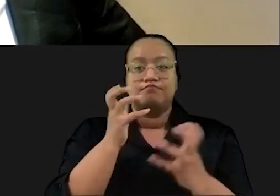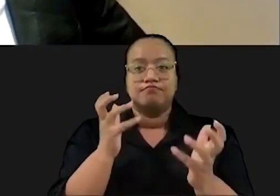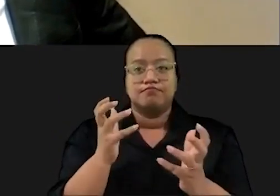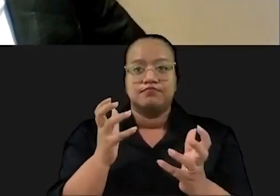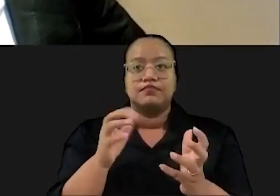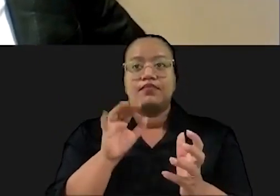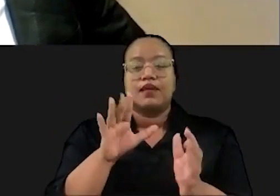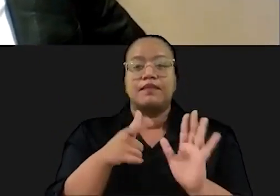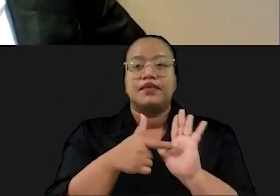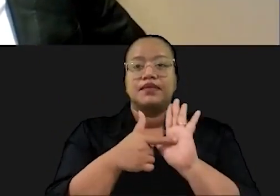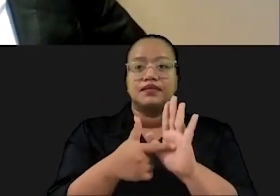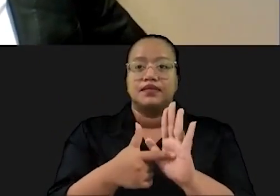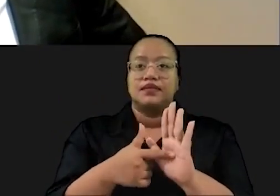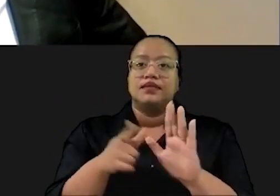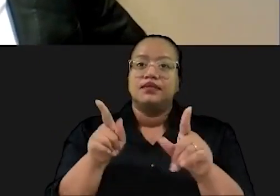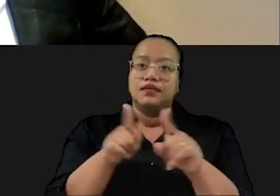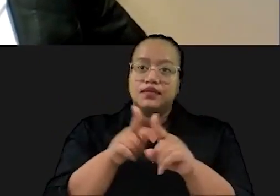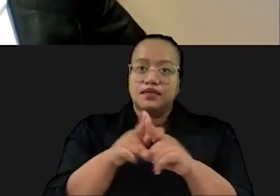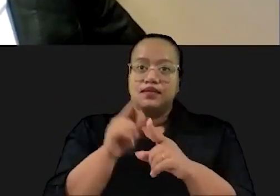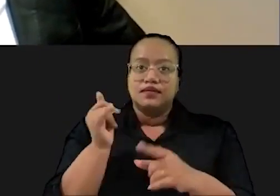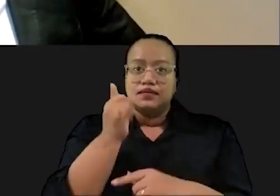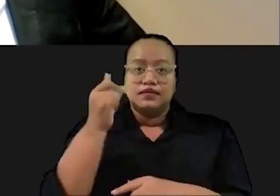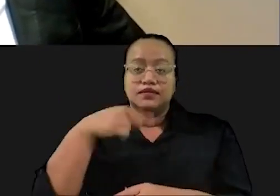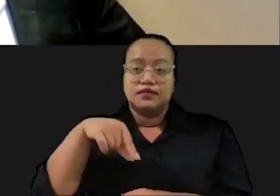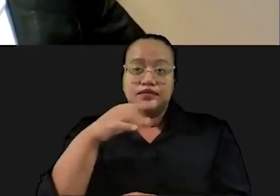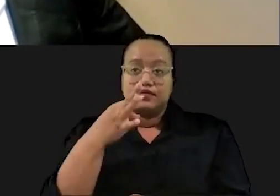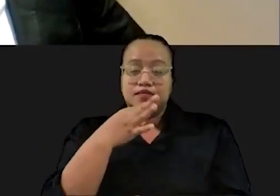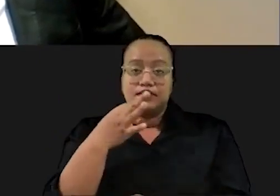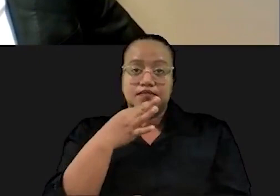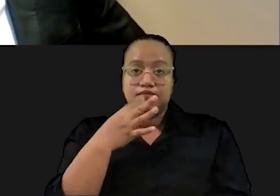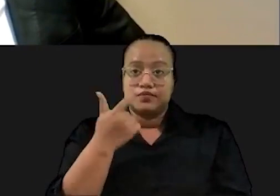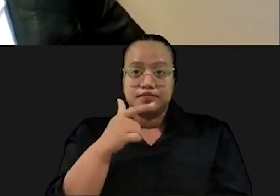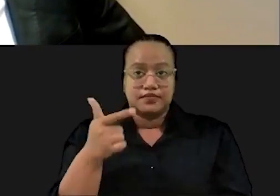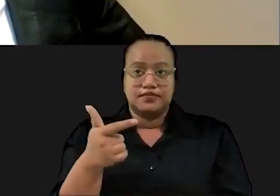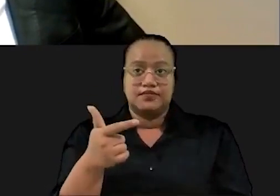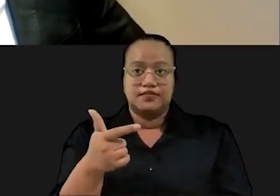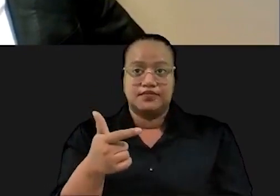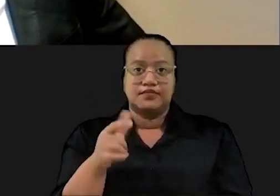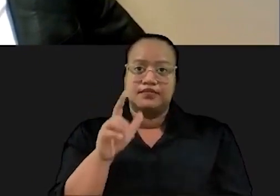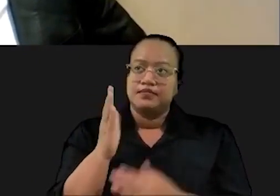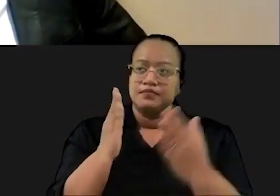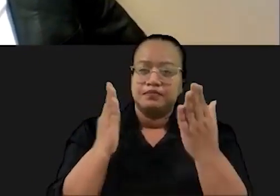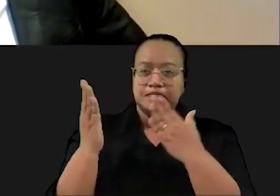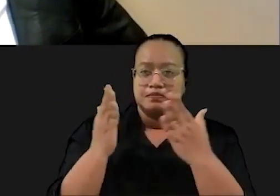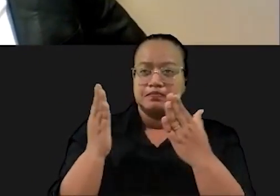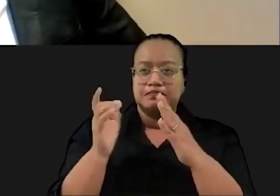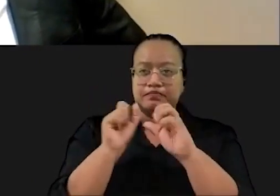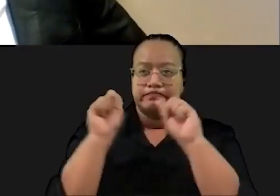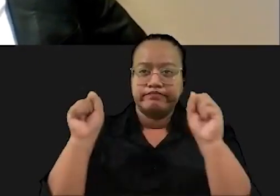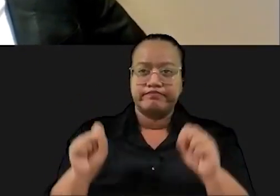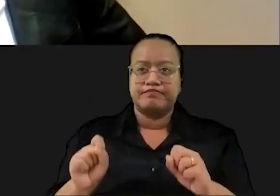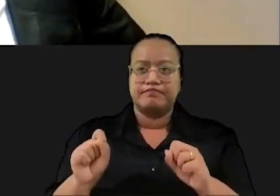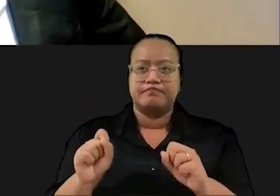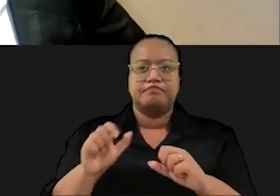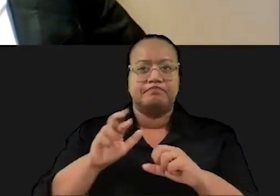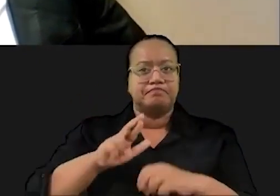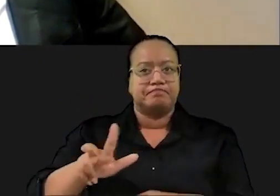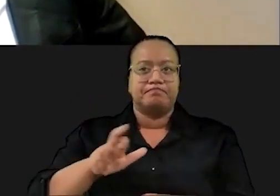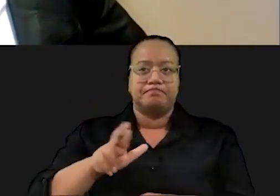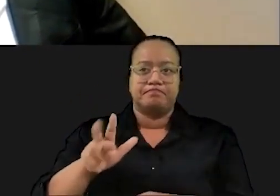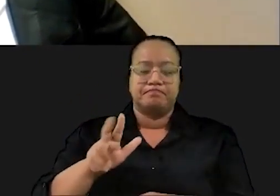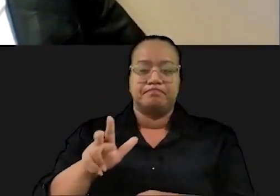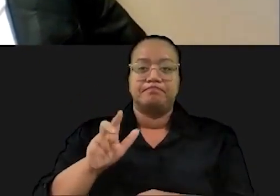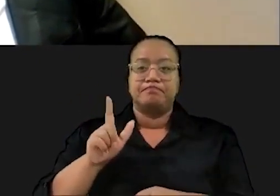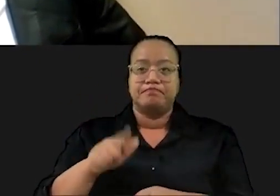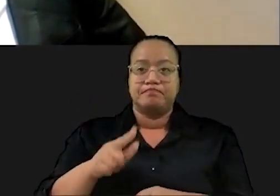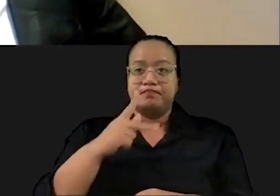nós não conhecemos. Então, não é uma questão de comparar sistemas, é uma questão de nós nos apropriarmos daquilo que já é nosso.